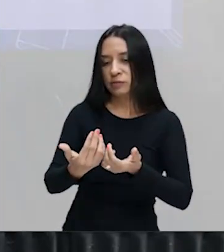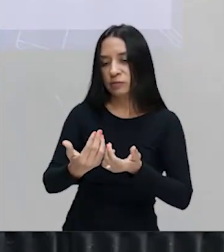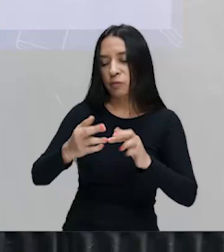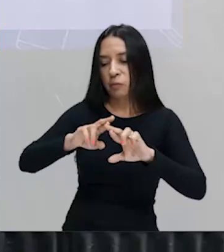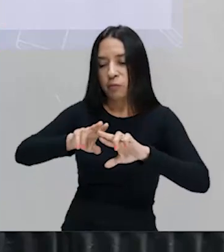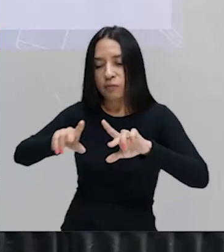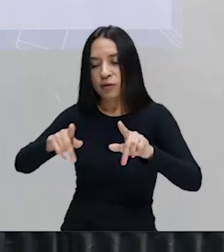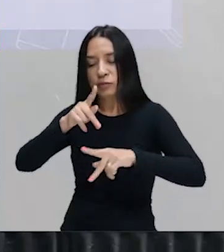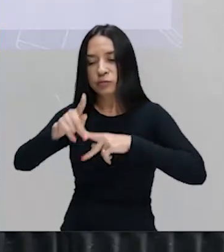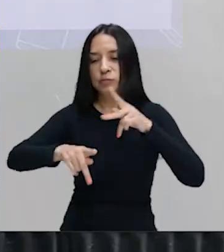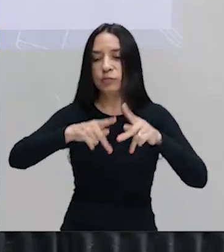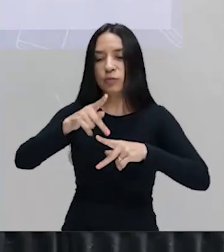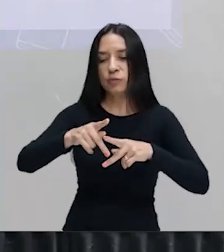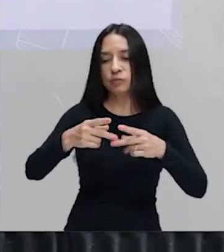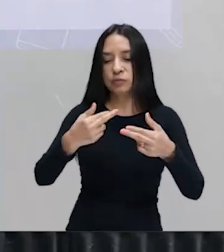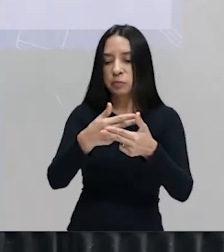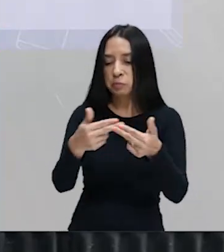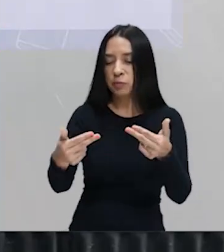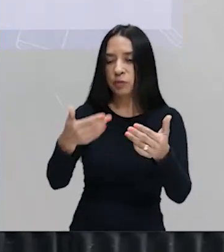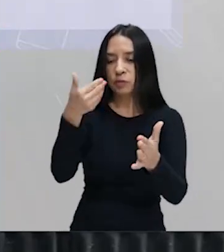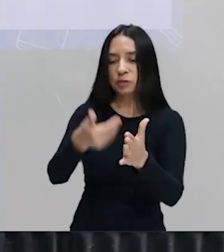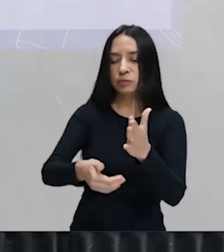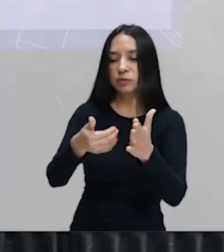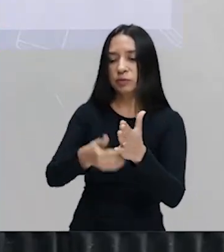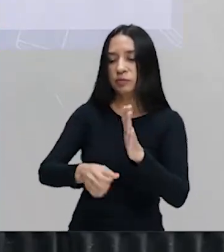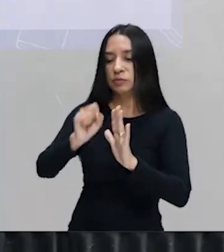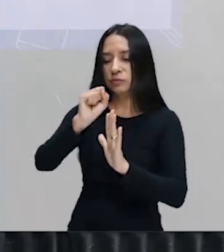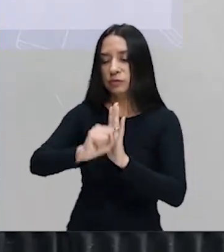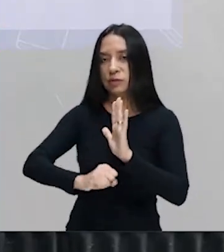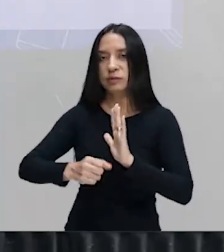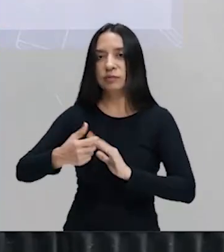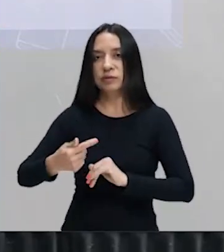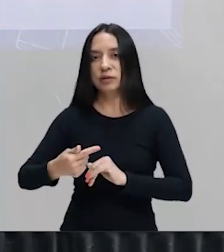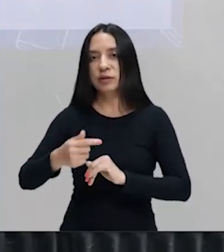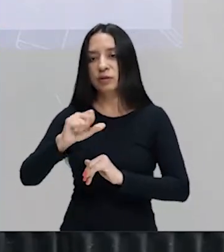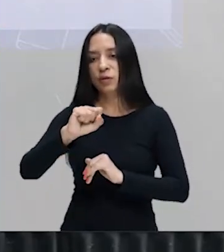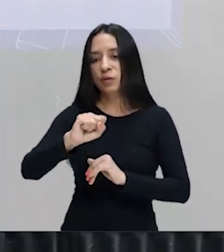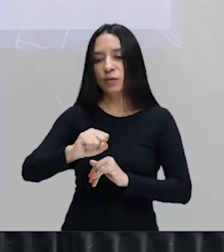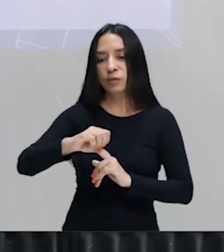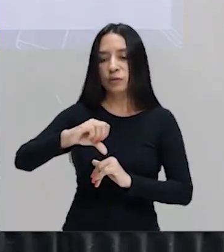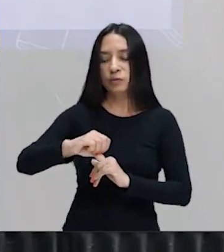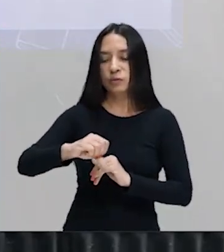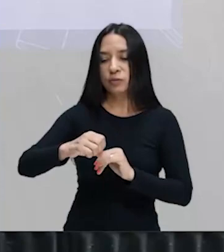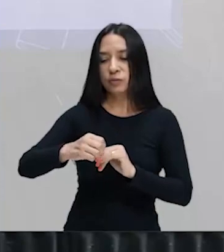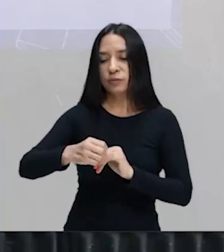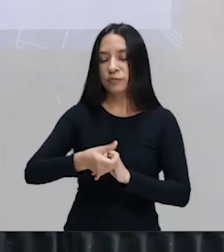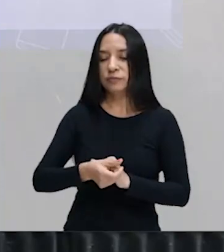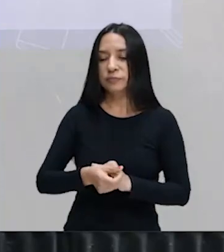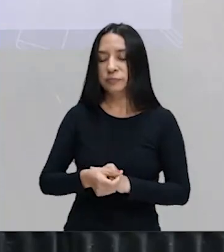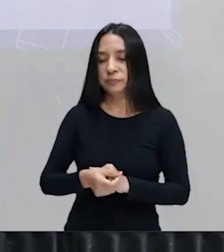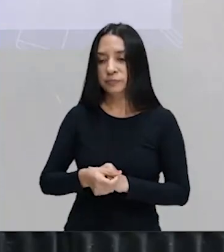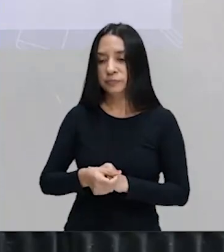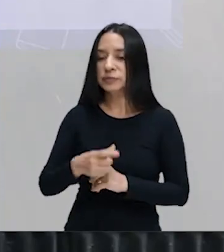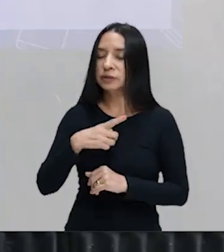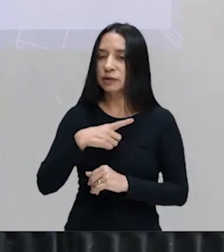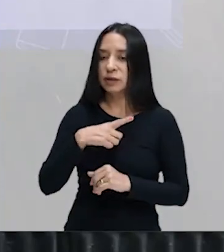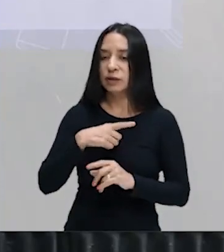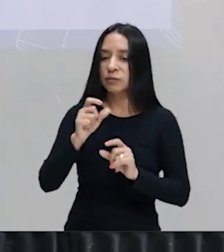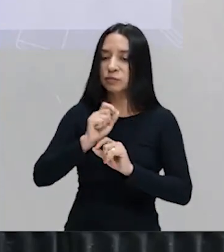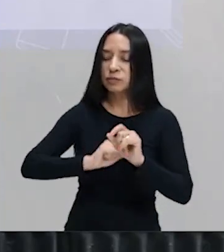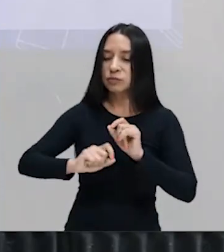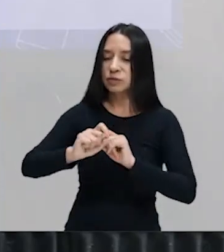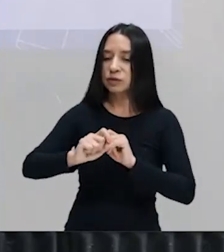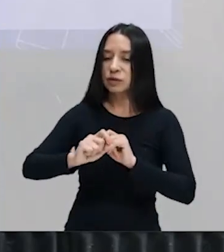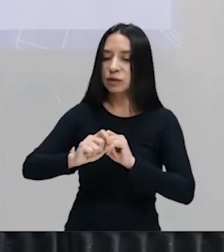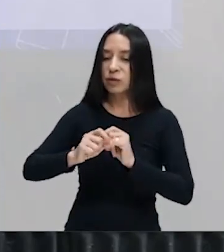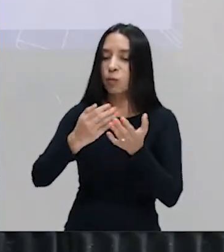perdeu. Ali, pelo século 7, 8, 9 a.C., nós temos os primórdios